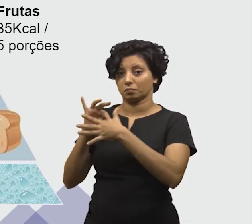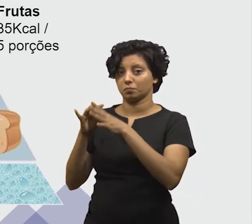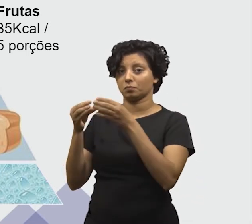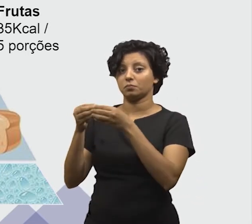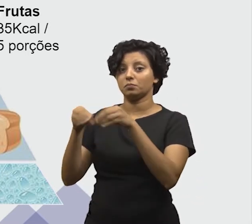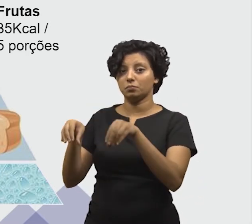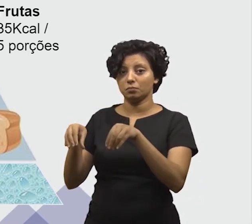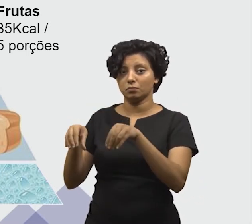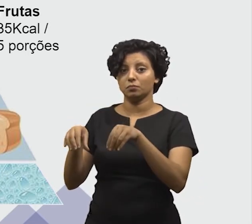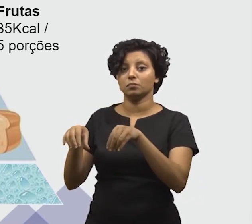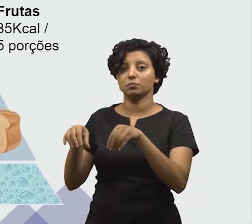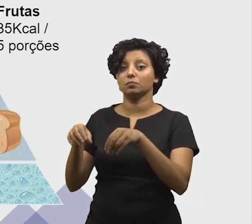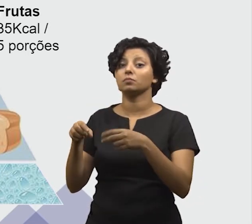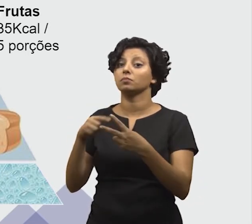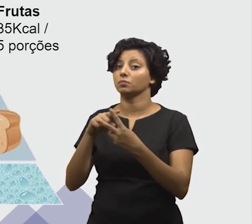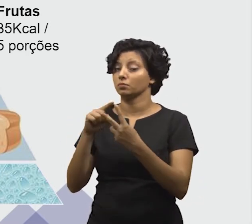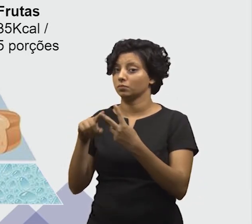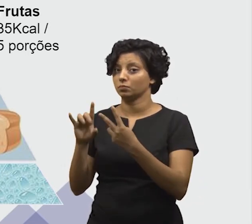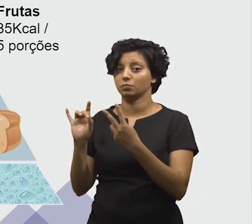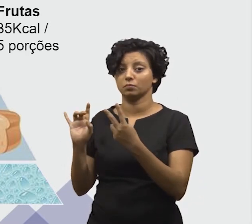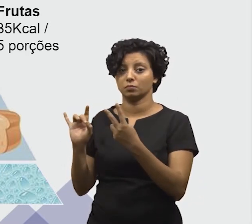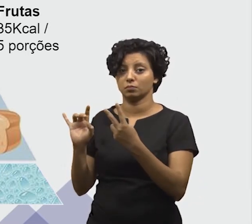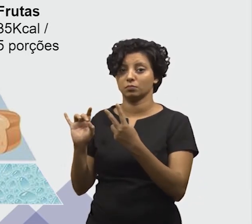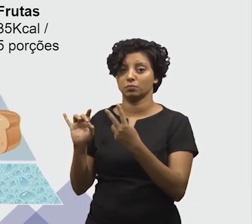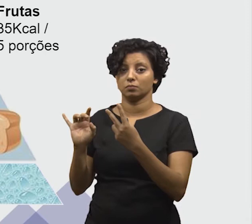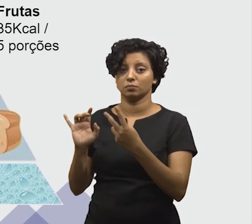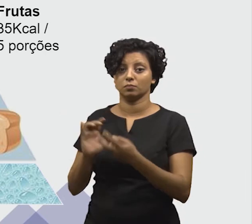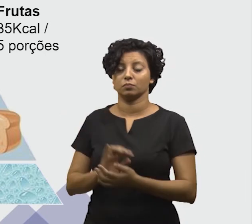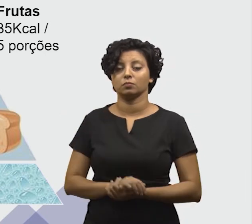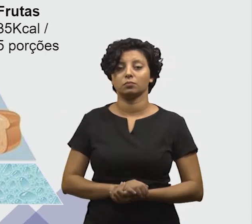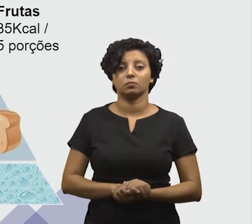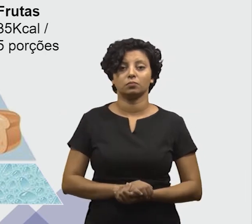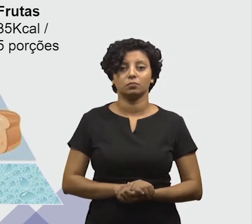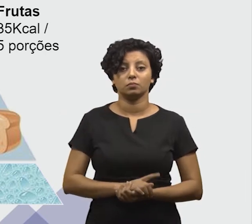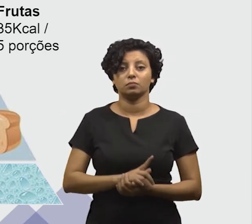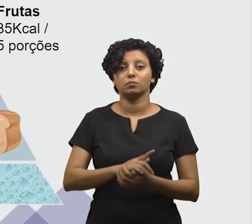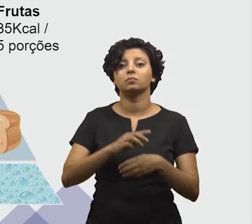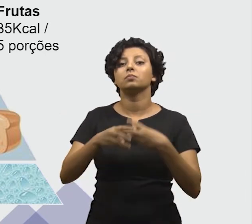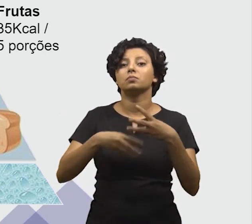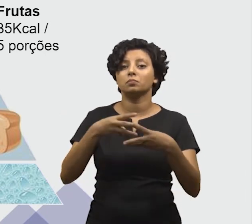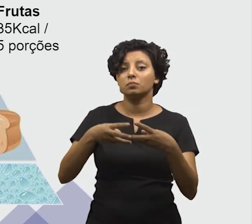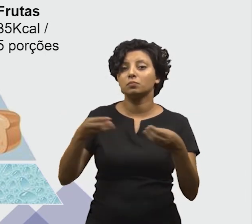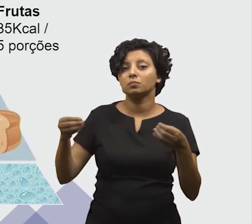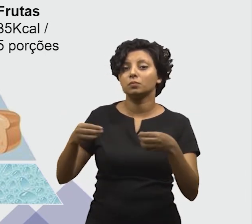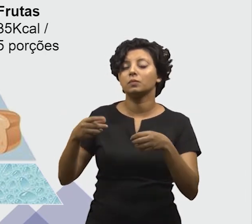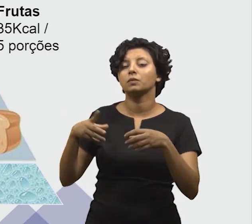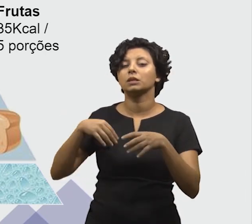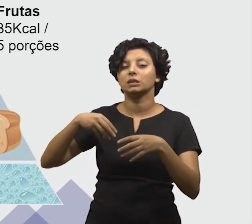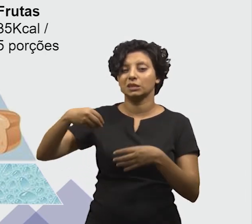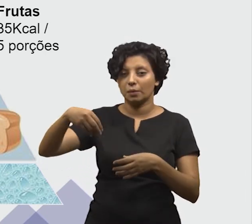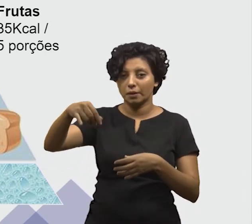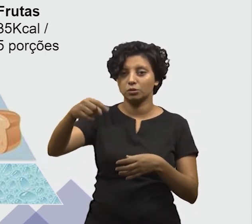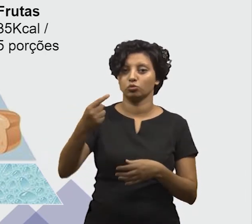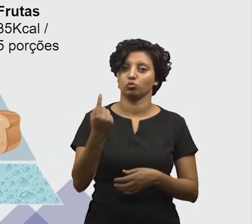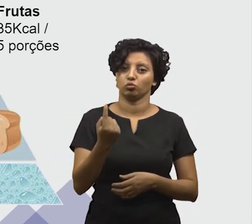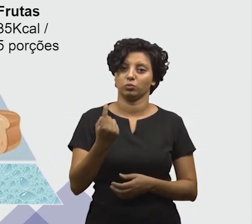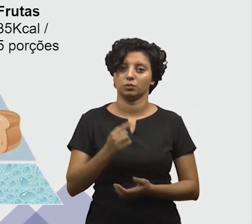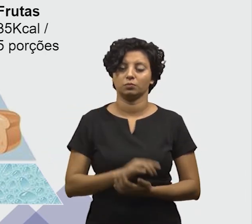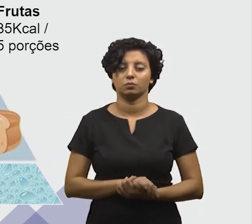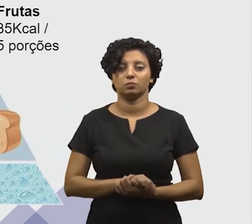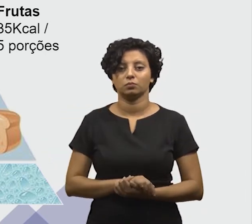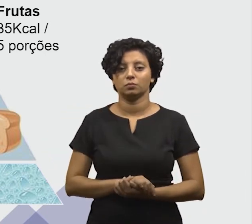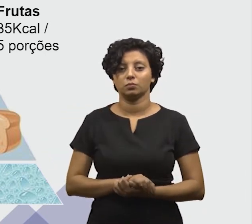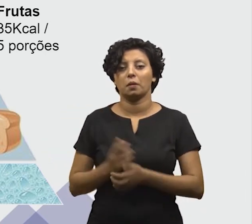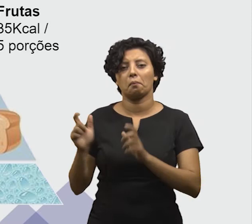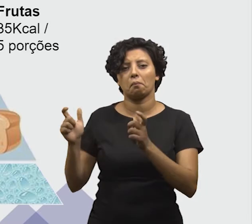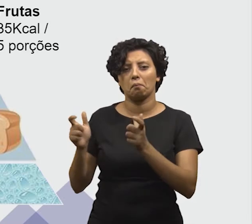e ovos, 2 porções. E as leguminosas e oleaginosas, 1 porção. Em